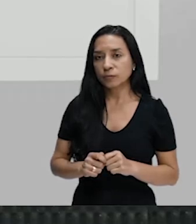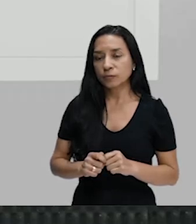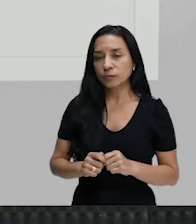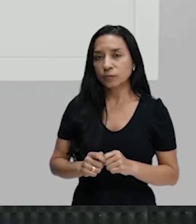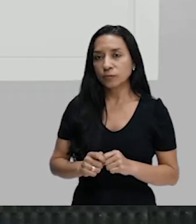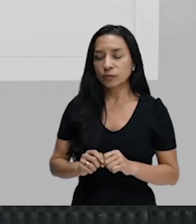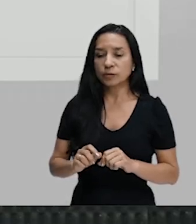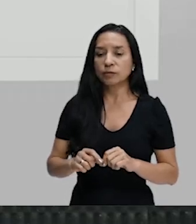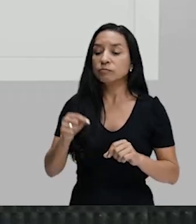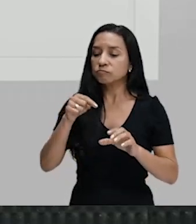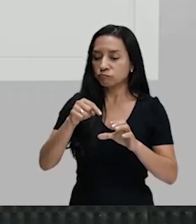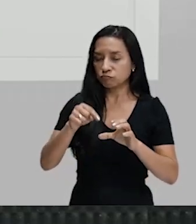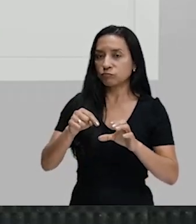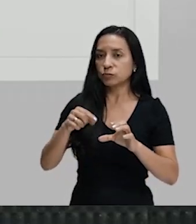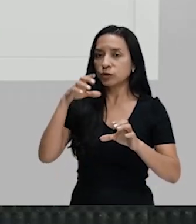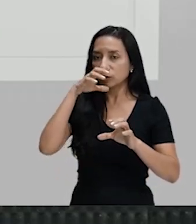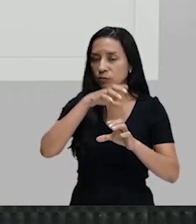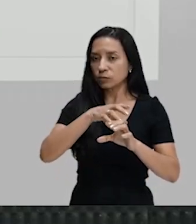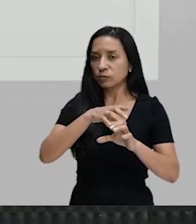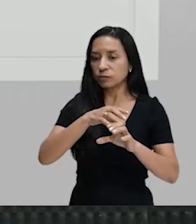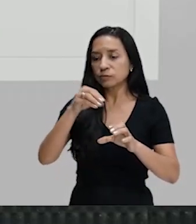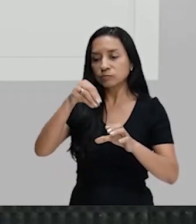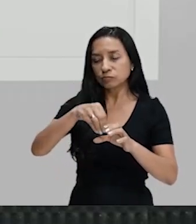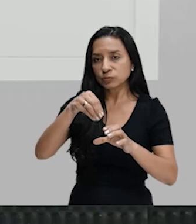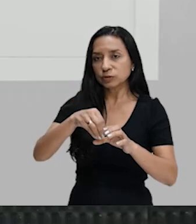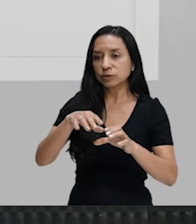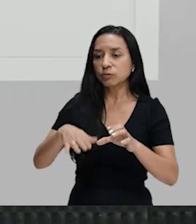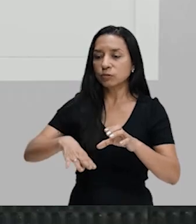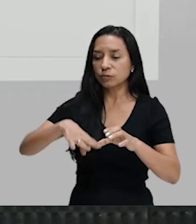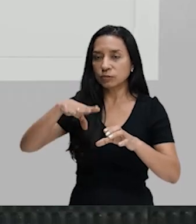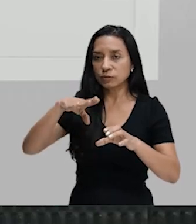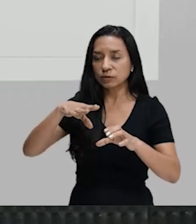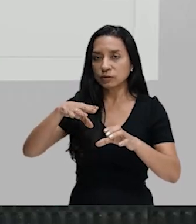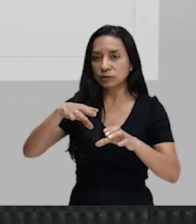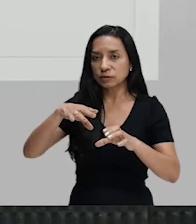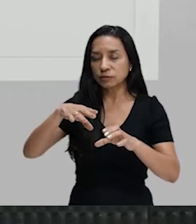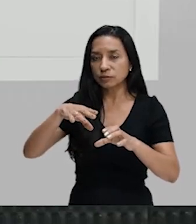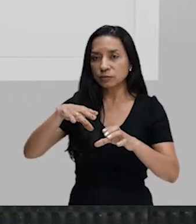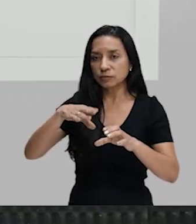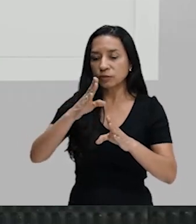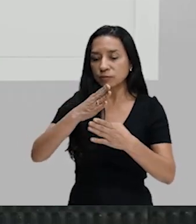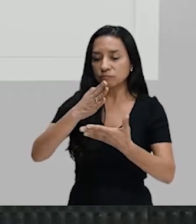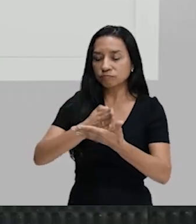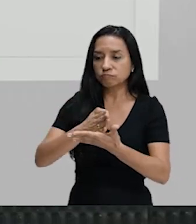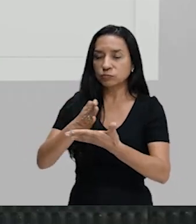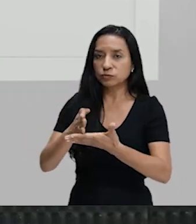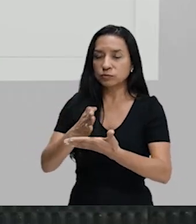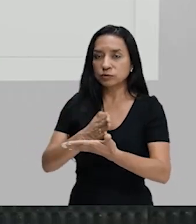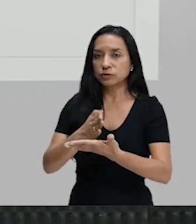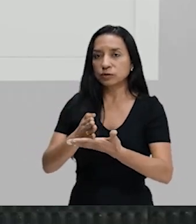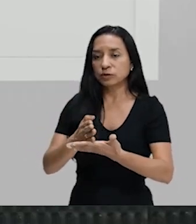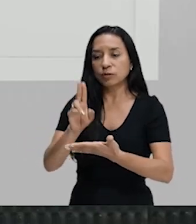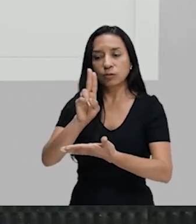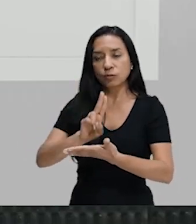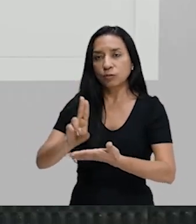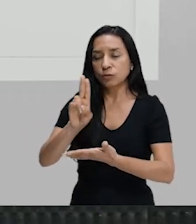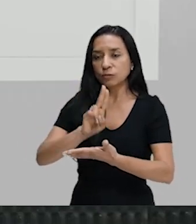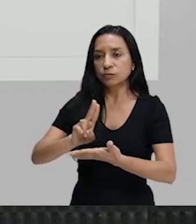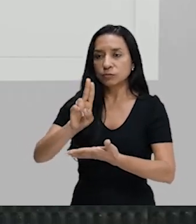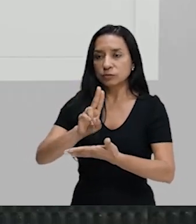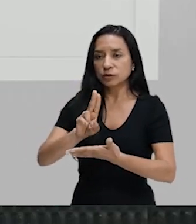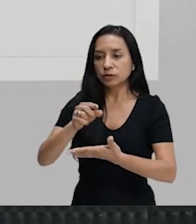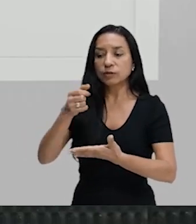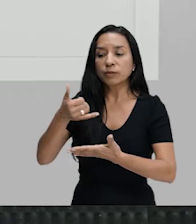fornecida para esse gás, ele é dividido aqui entre, parte dele é utilizado para a sua